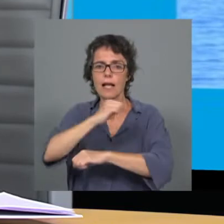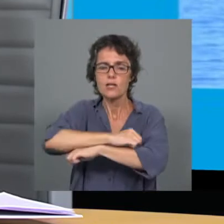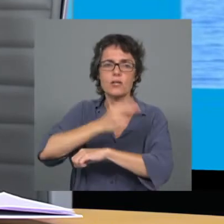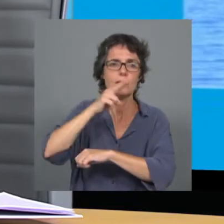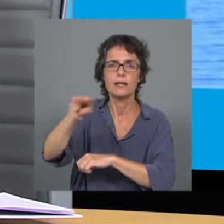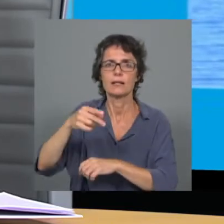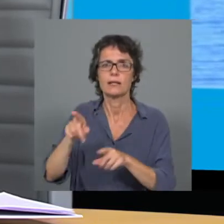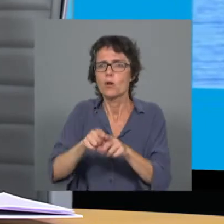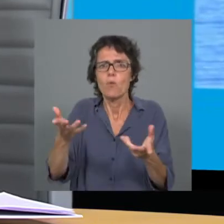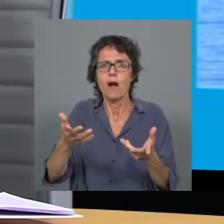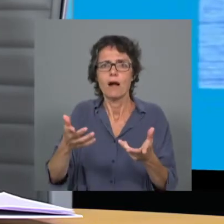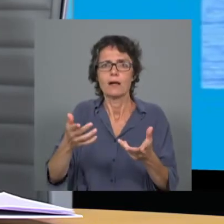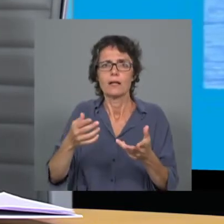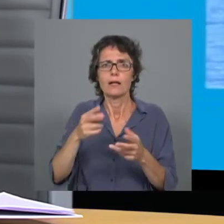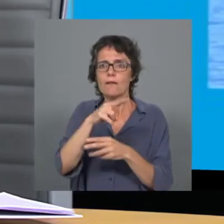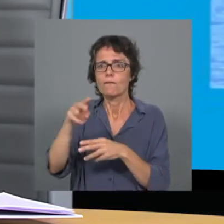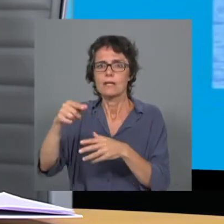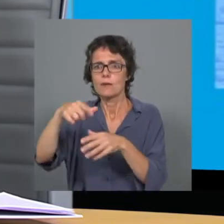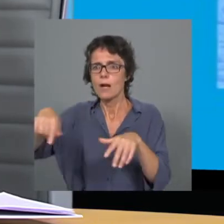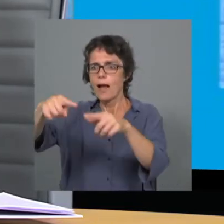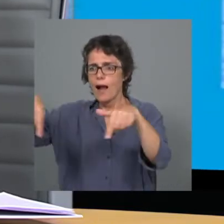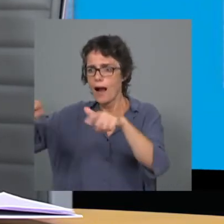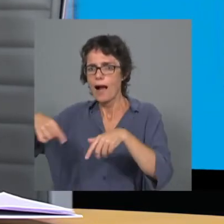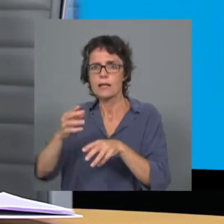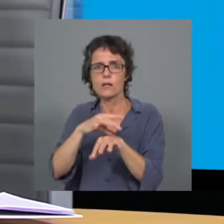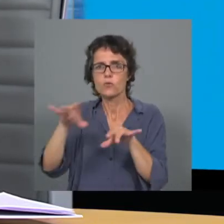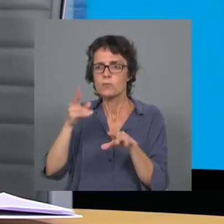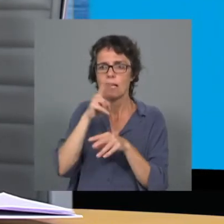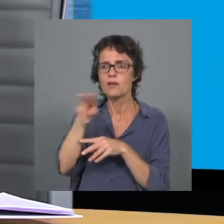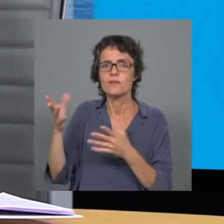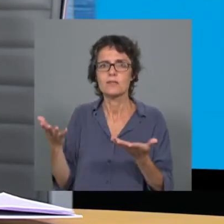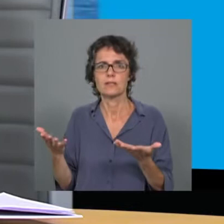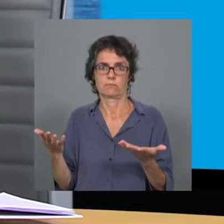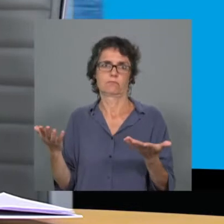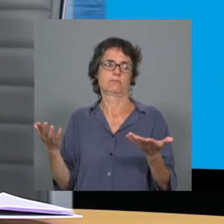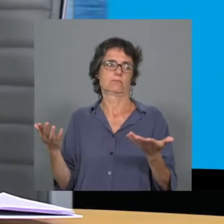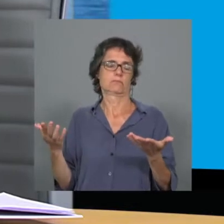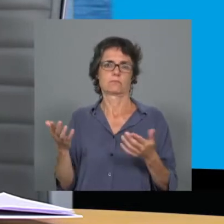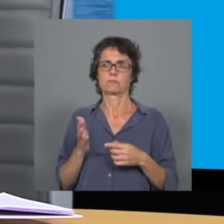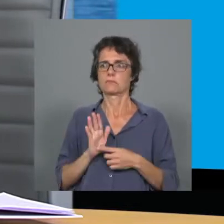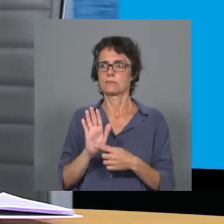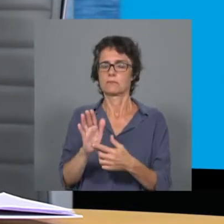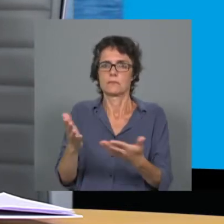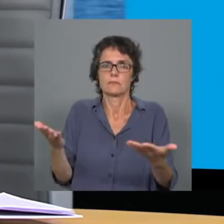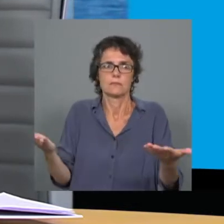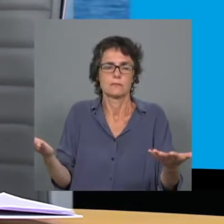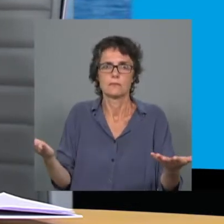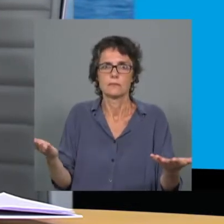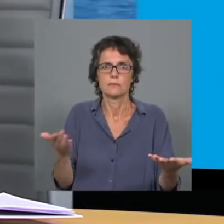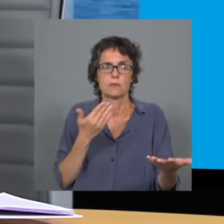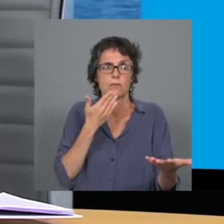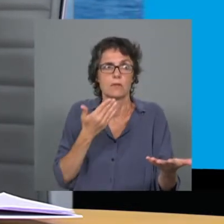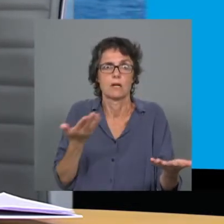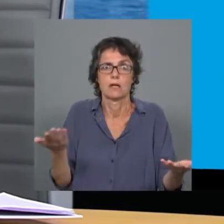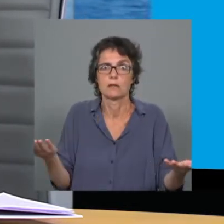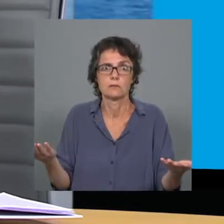uma proximidade e de uma humanidade que só podemos sentir-nos gratos por estarmos a viver este tempo.